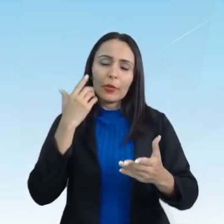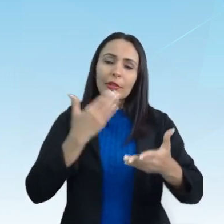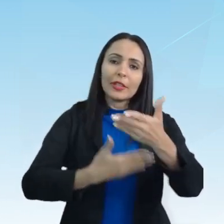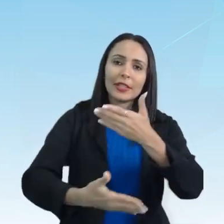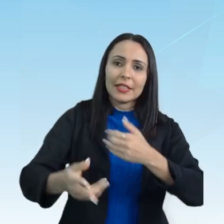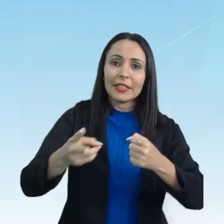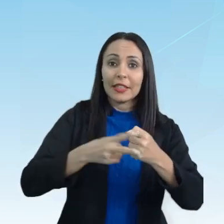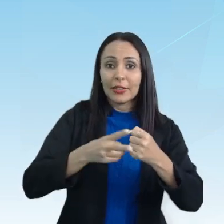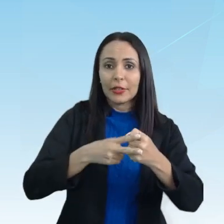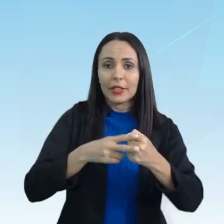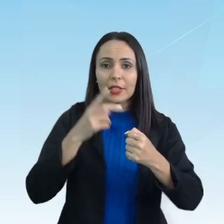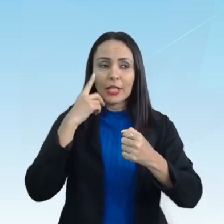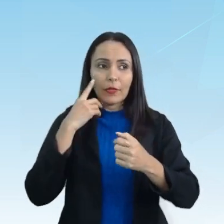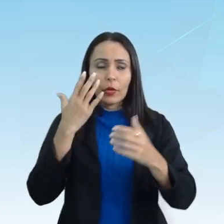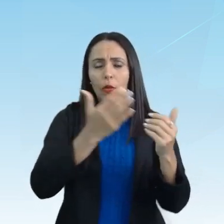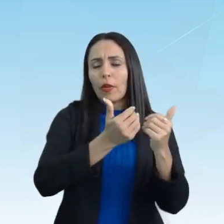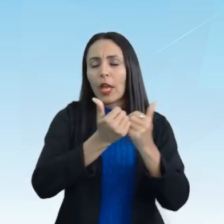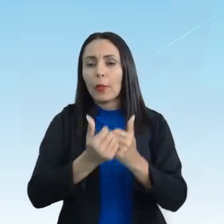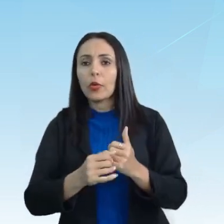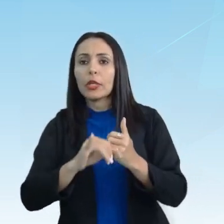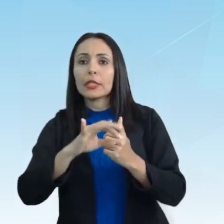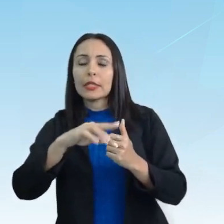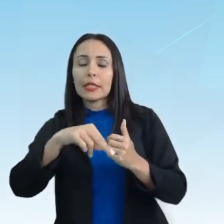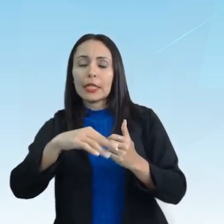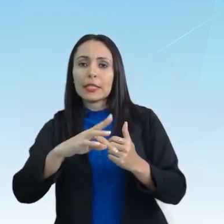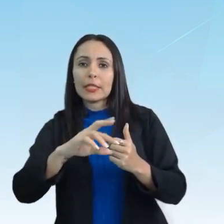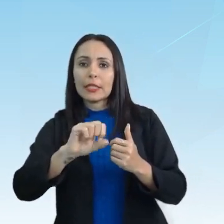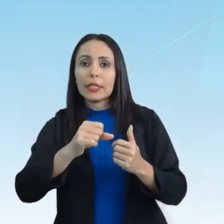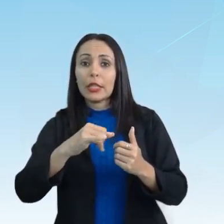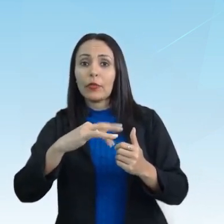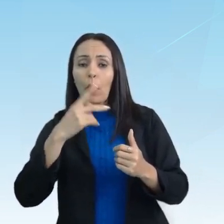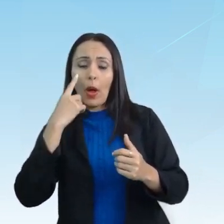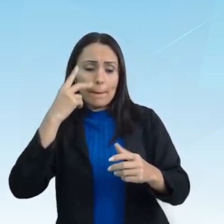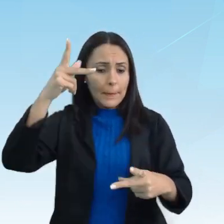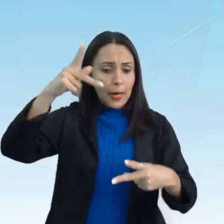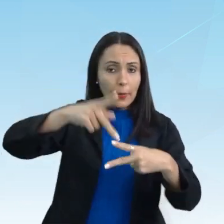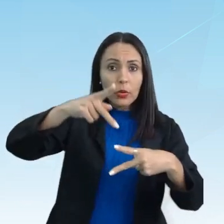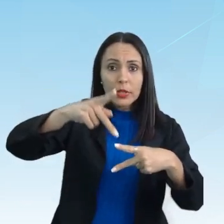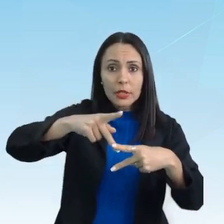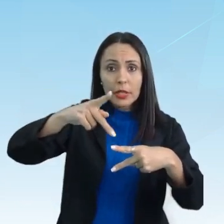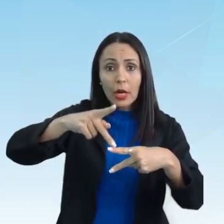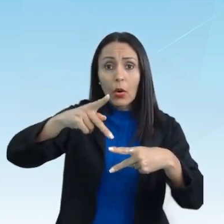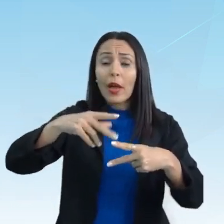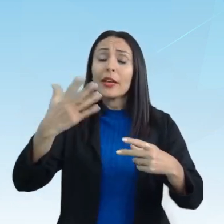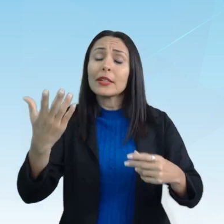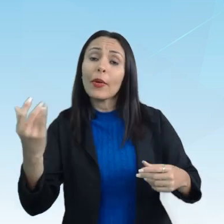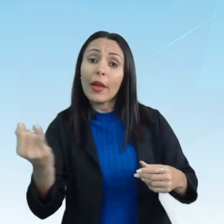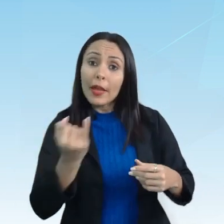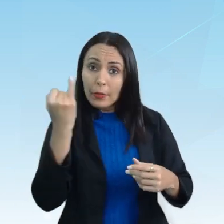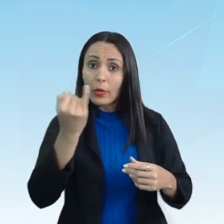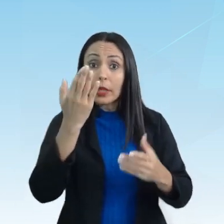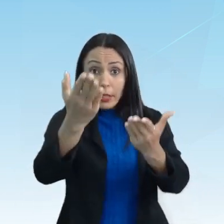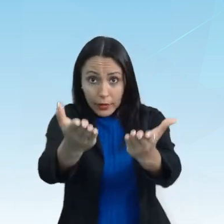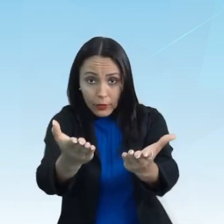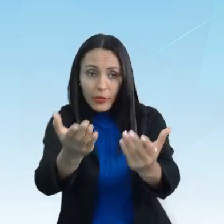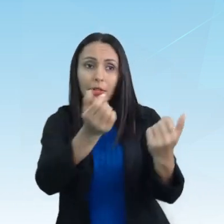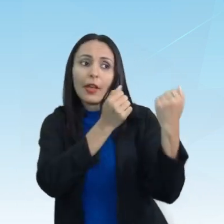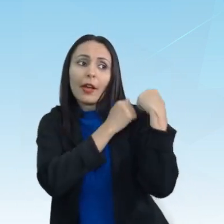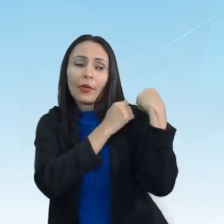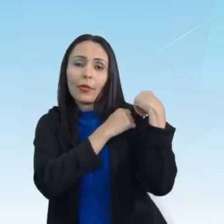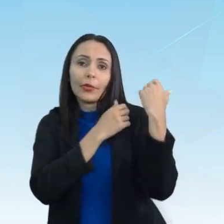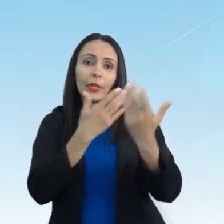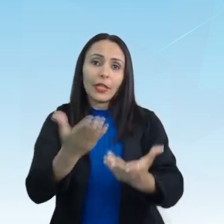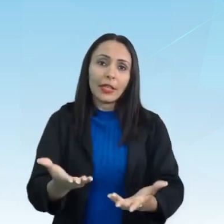transitivos, verbos intransitivos, a relação com a preposição. É importante que você, estudante, que está